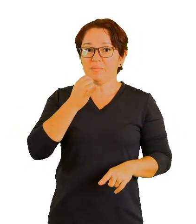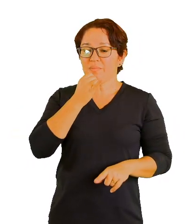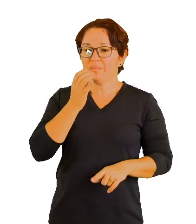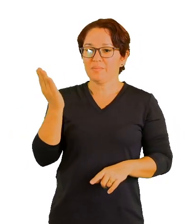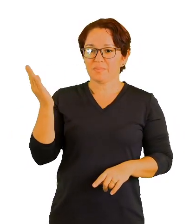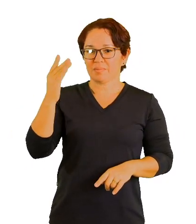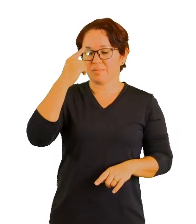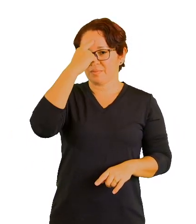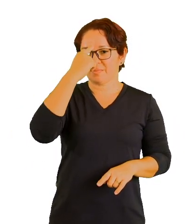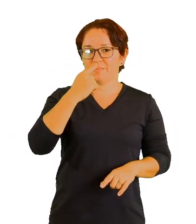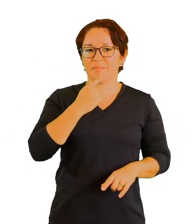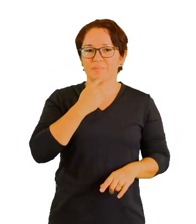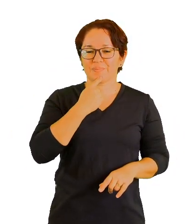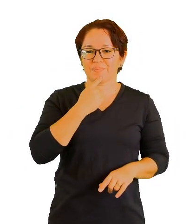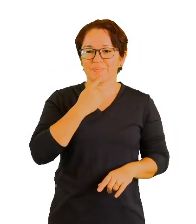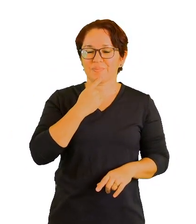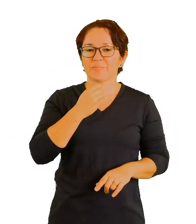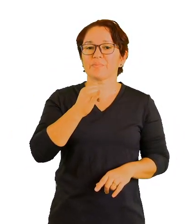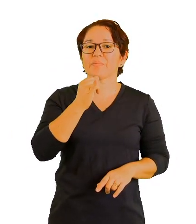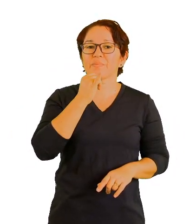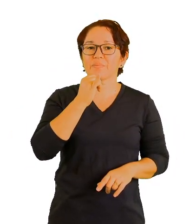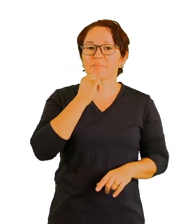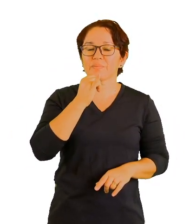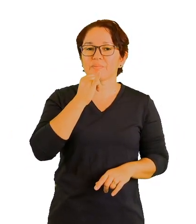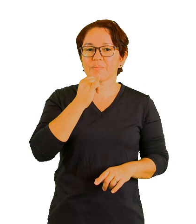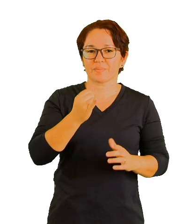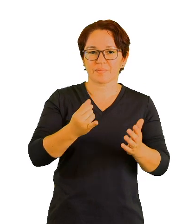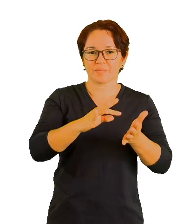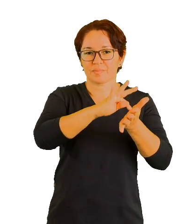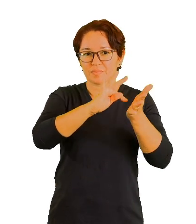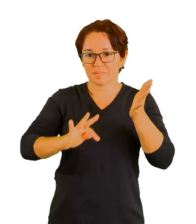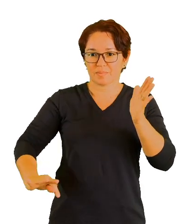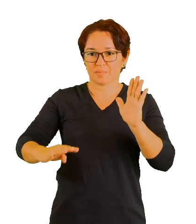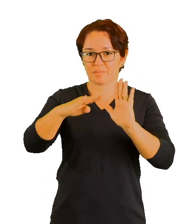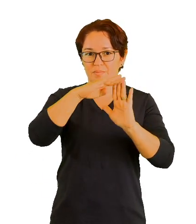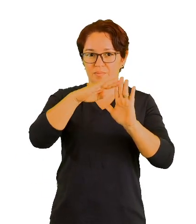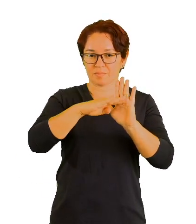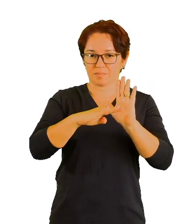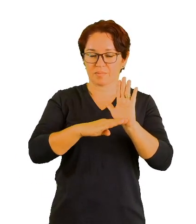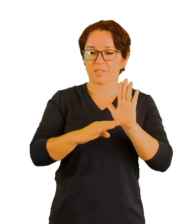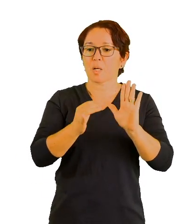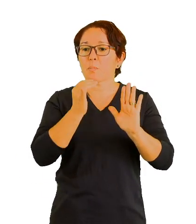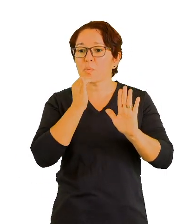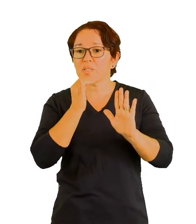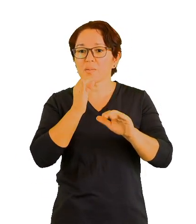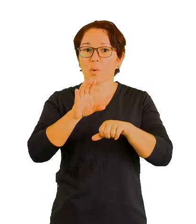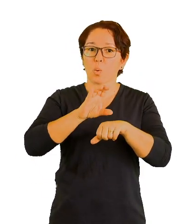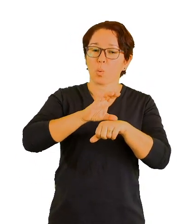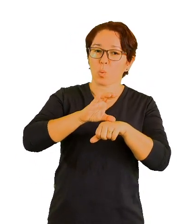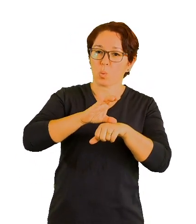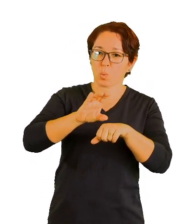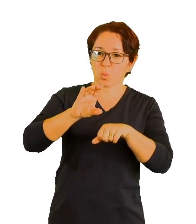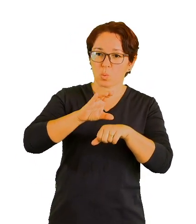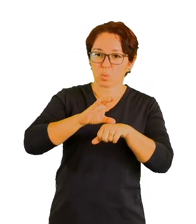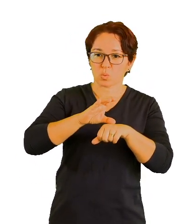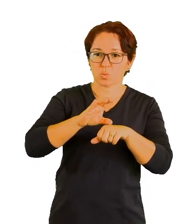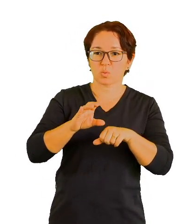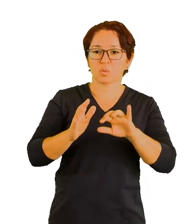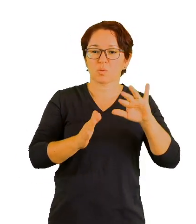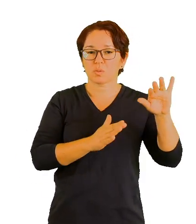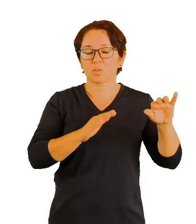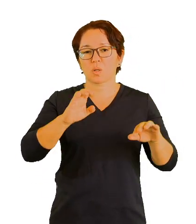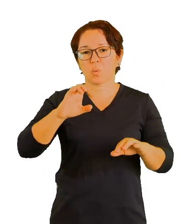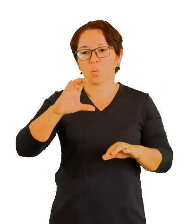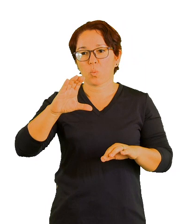alguns exemplos de textos normativos. Nós temos a Constituição, o ECA, que é o Estatuto